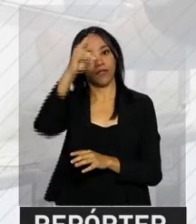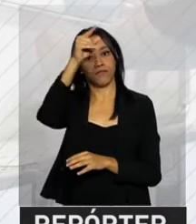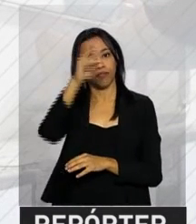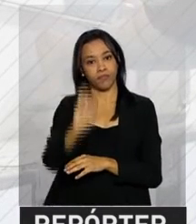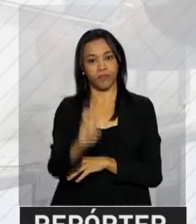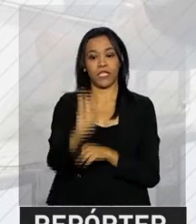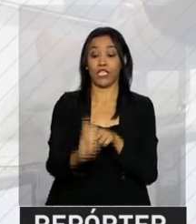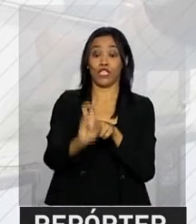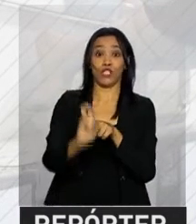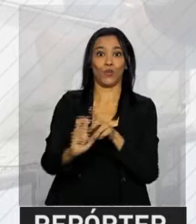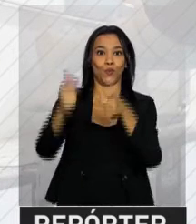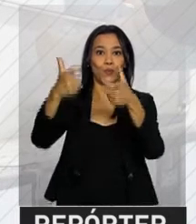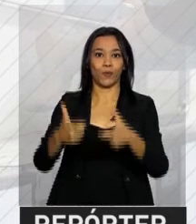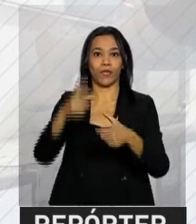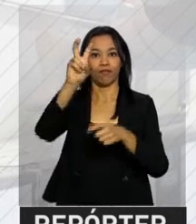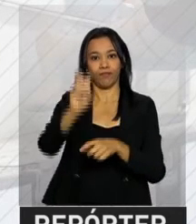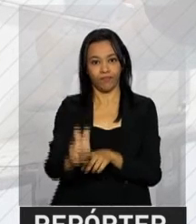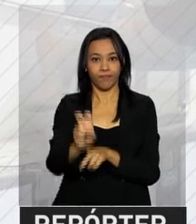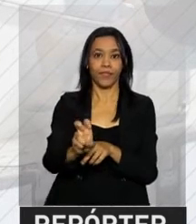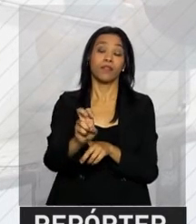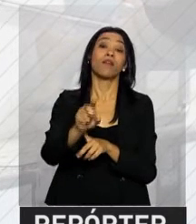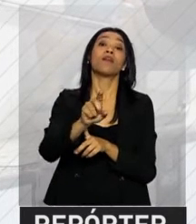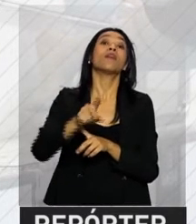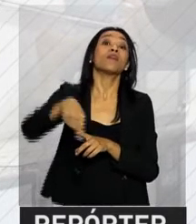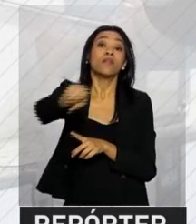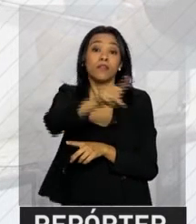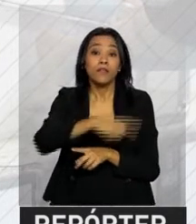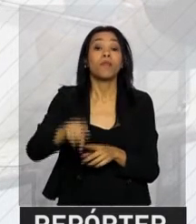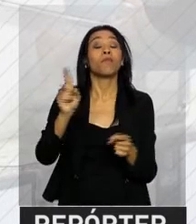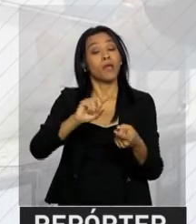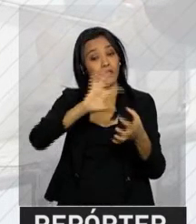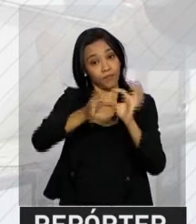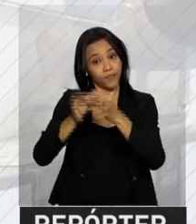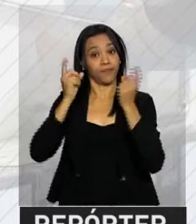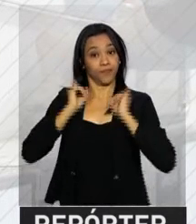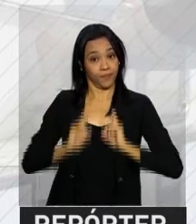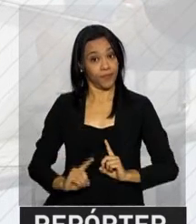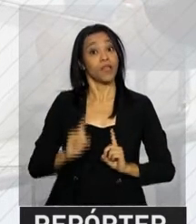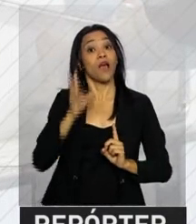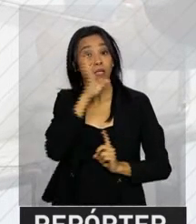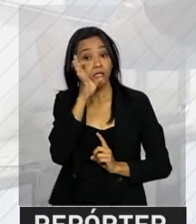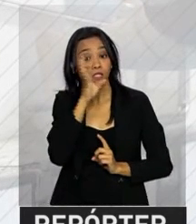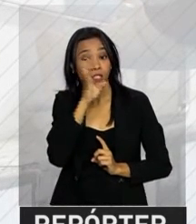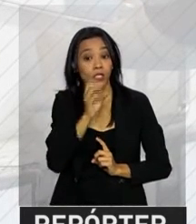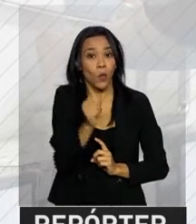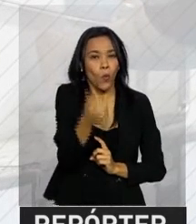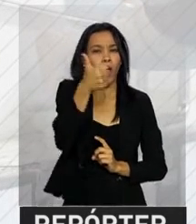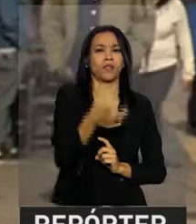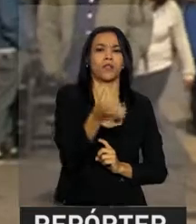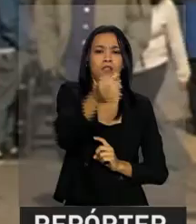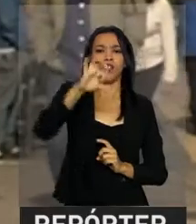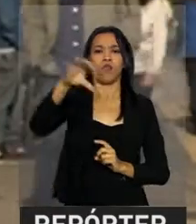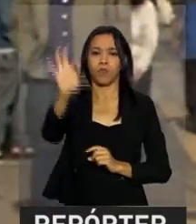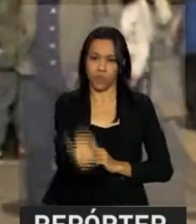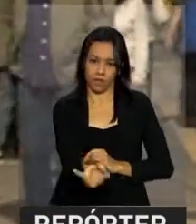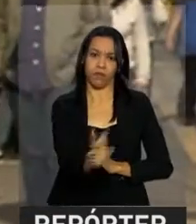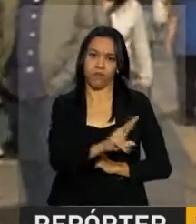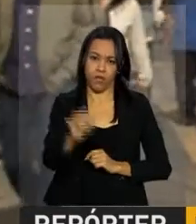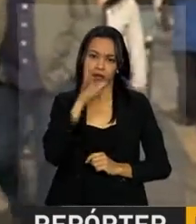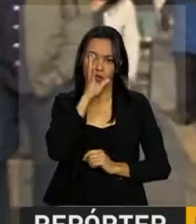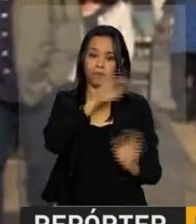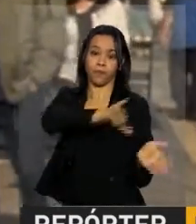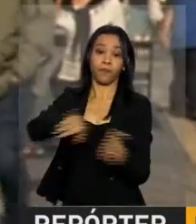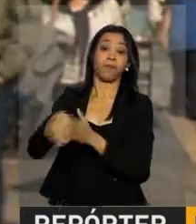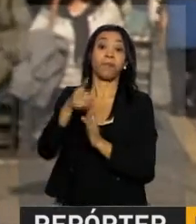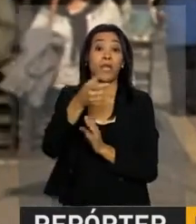lugar o índice dos que vão acompanhar os atletas paralímpicos é de quase 69 por cento quase 60%